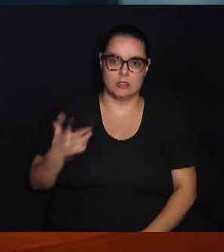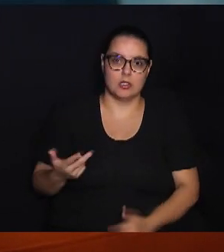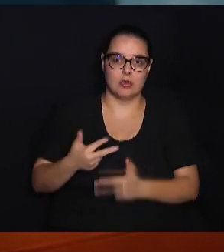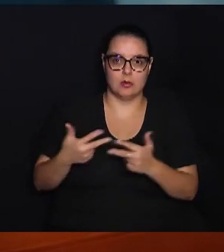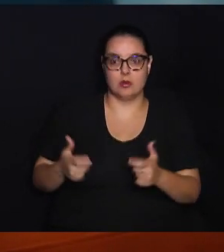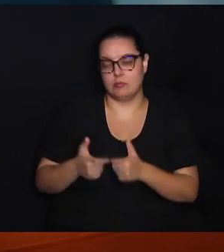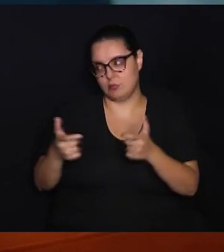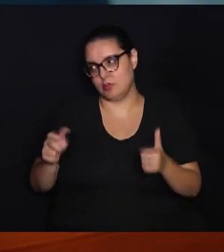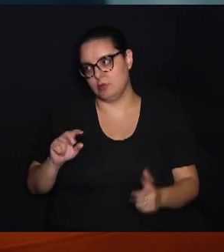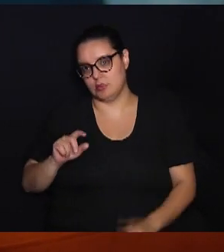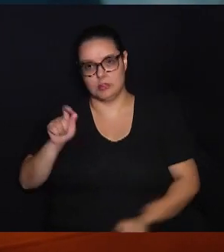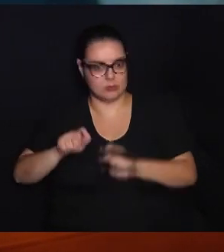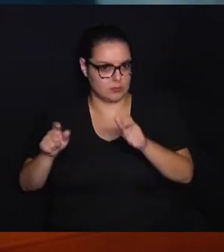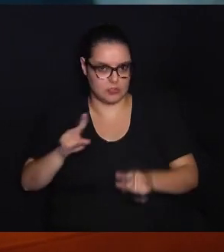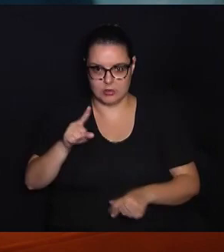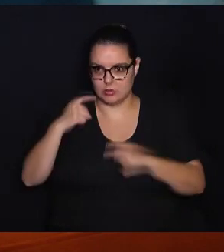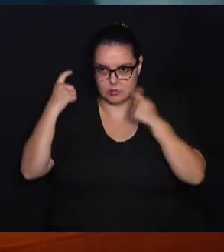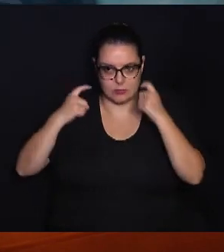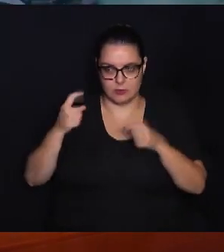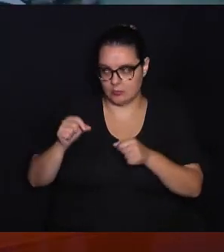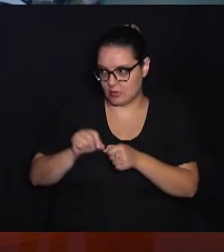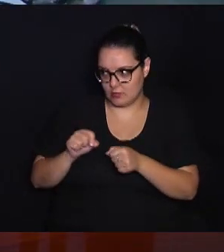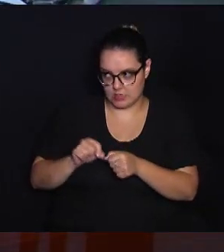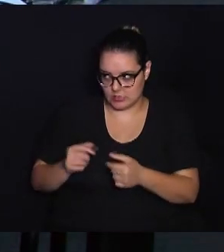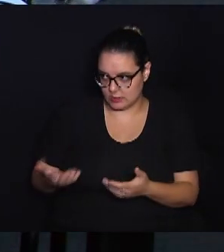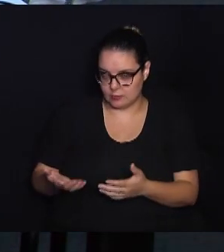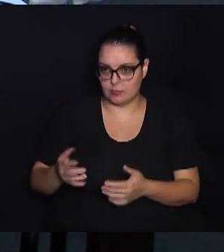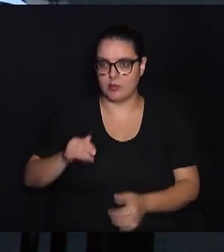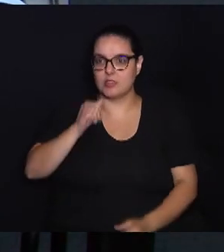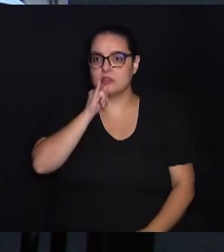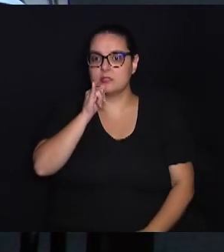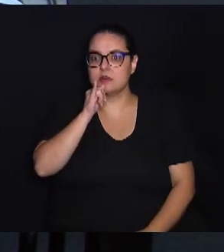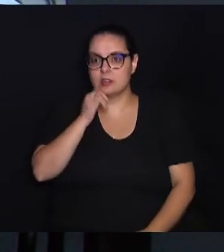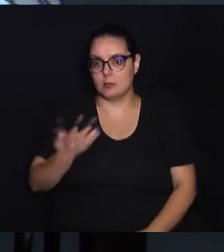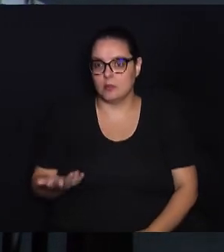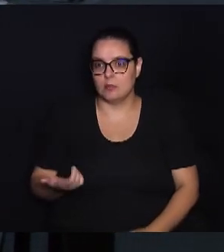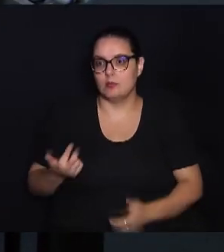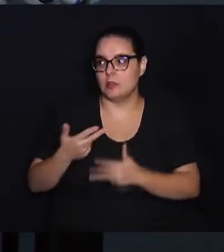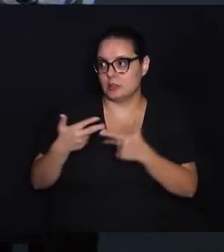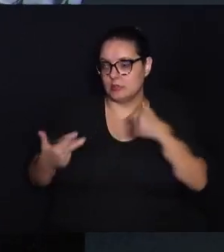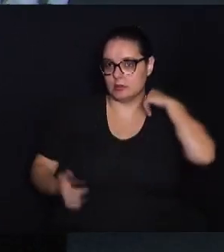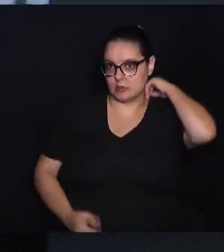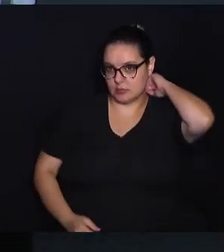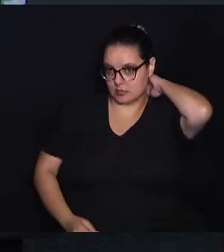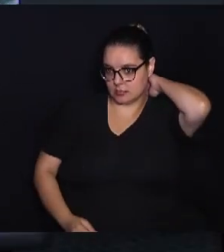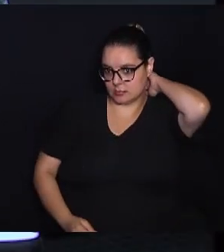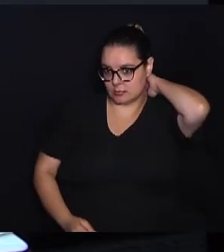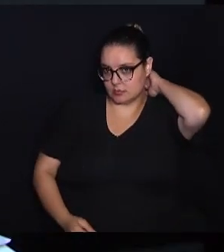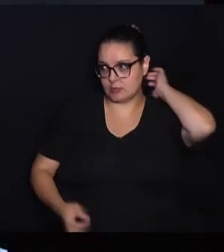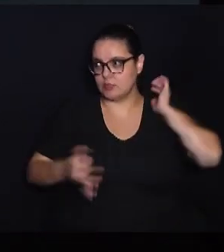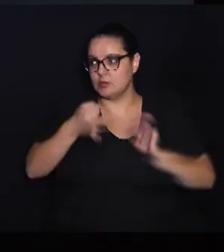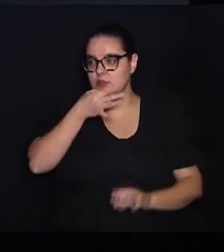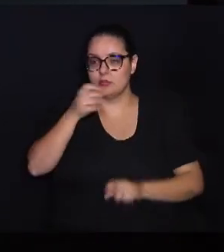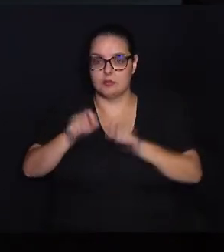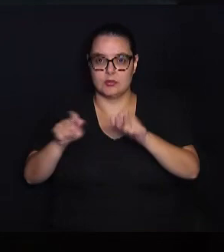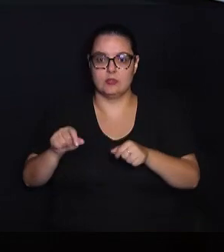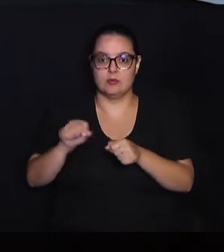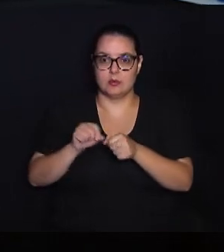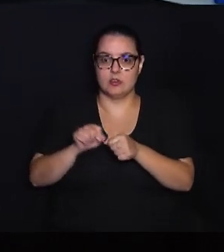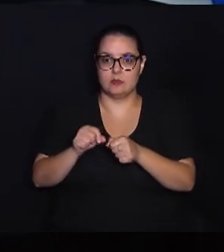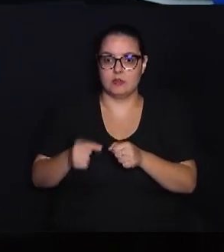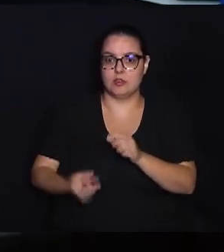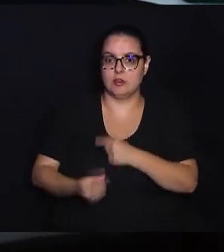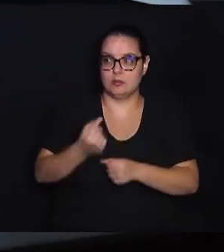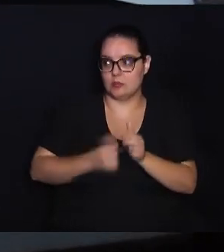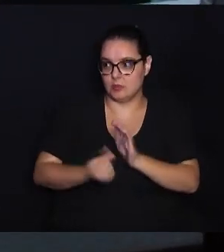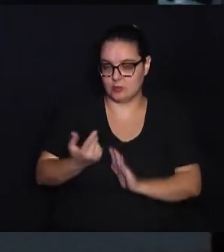é algo que a maioria das pessoas não se preocupam em fazer, né? Por exemplo, uma das coisas que a gente sugere que as pessoas façam dentro